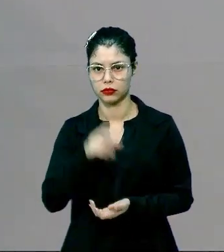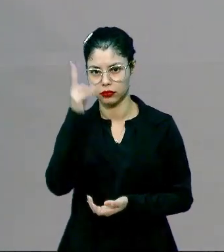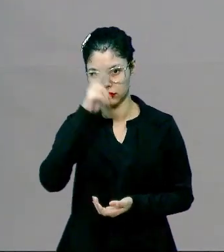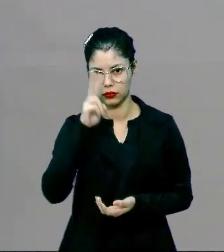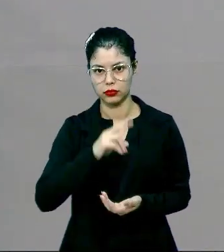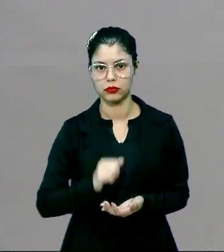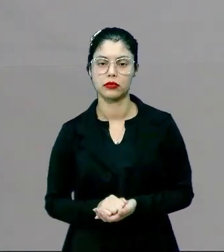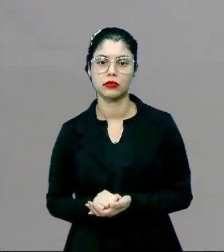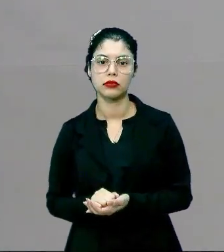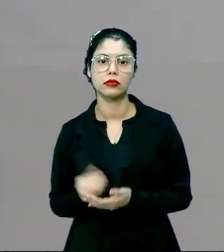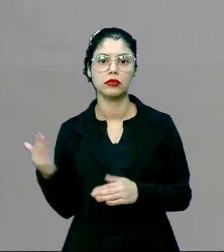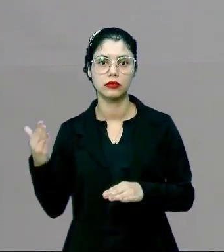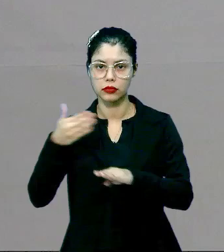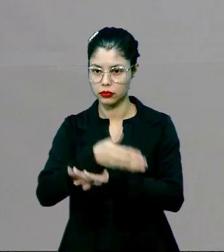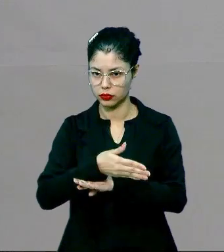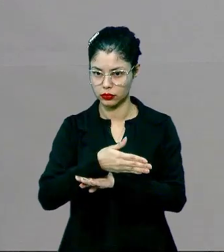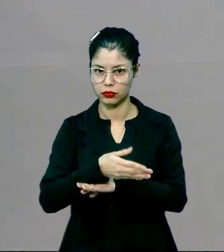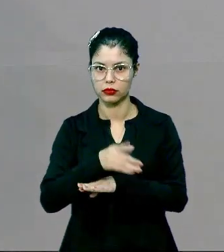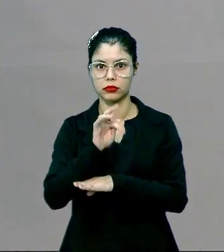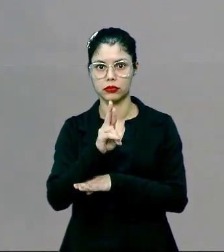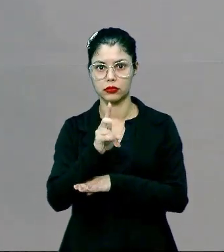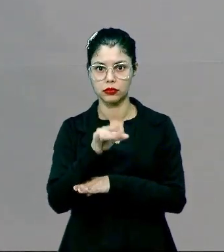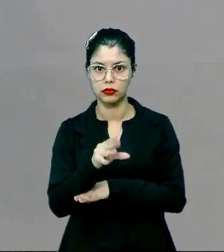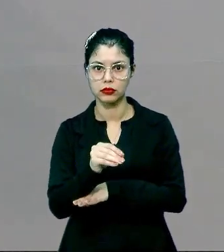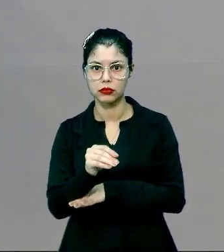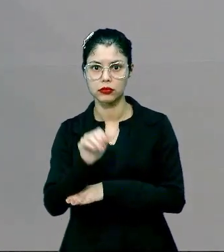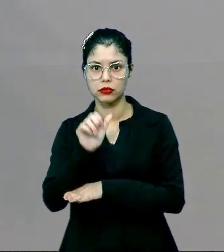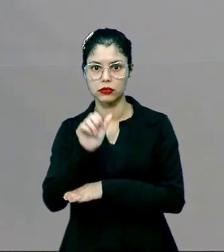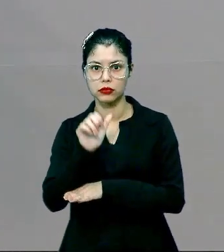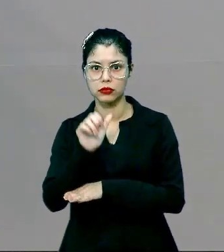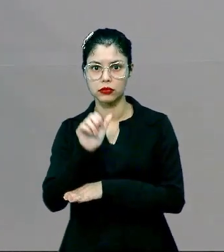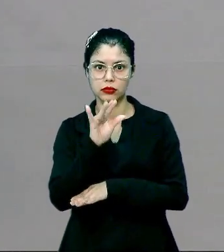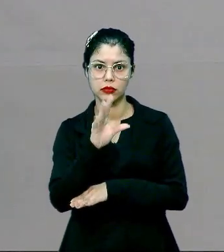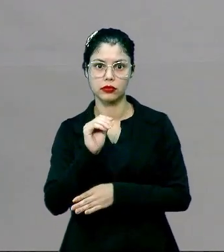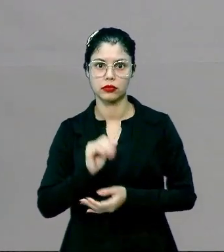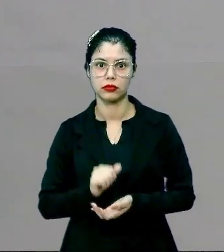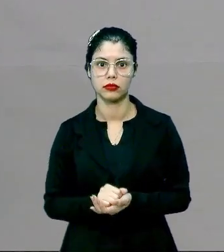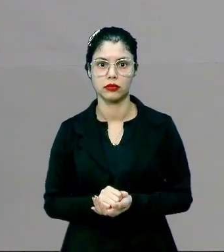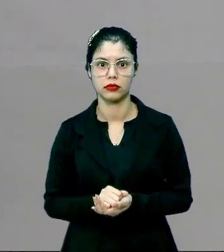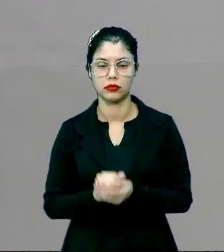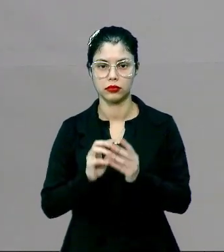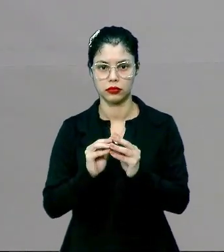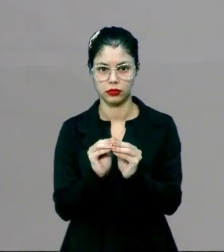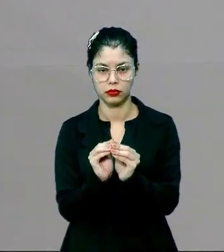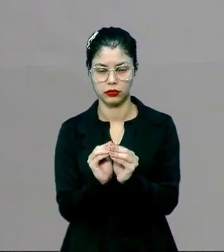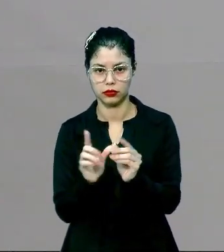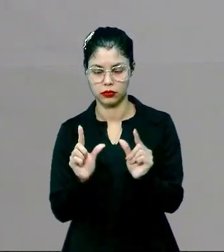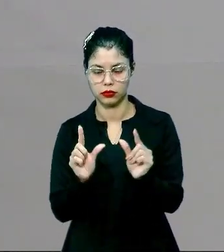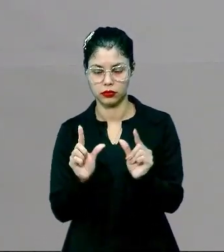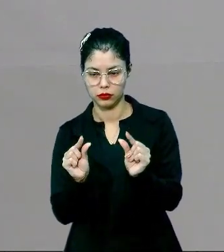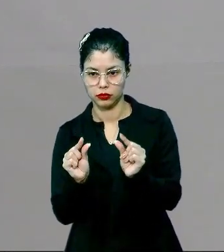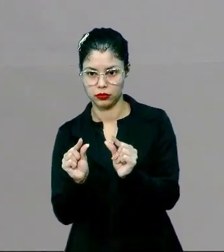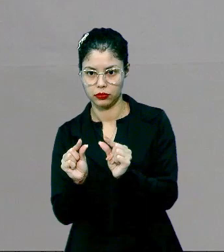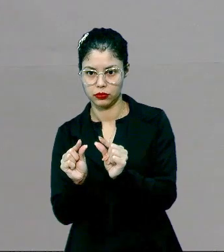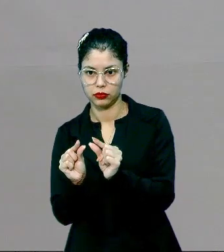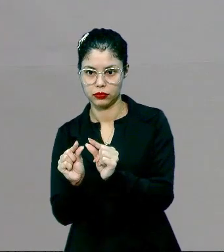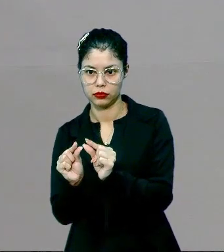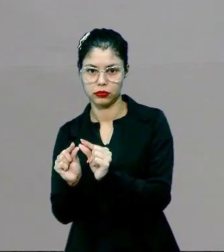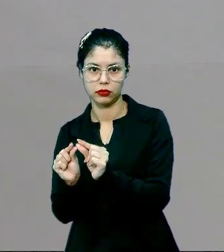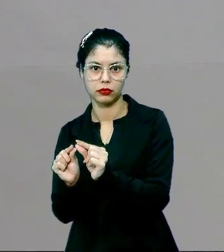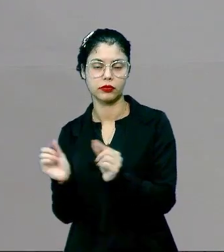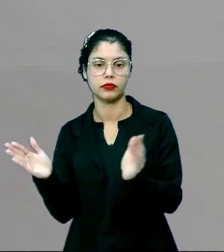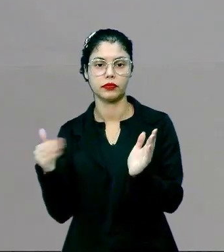Lembra que eu falei que a artéria entra no rim? Pois é. Essa artéria, ela vai se ramificando, diminuindo, chamado de